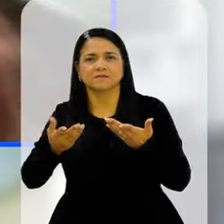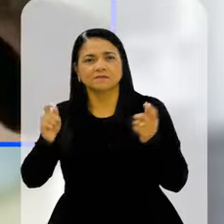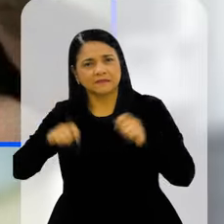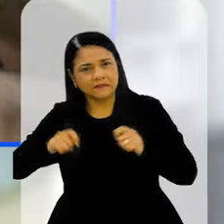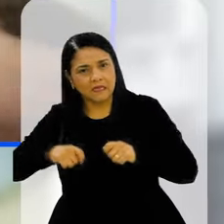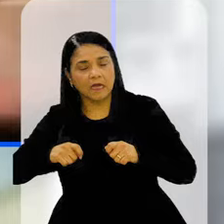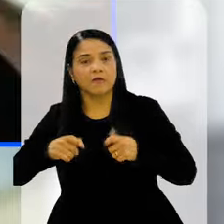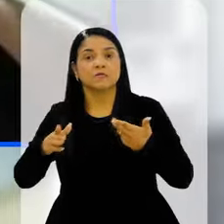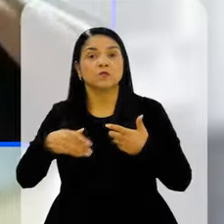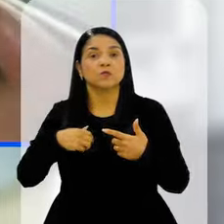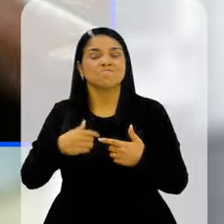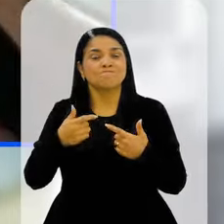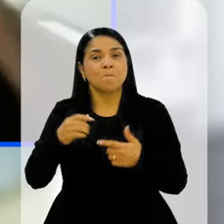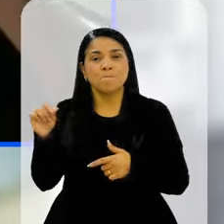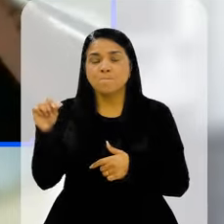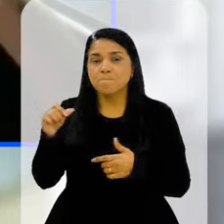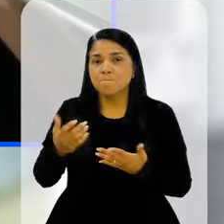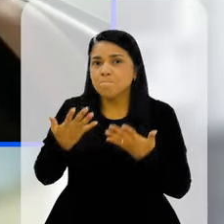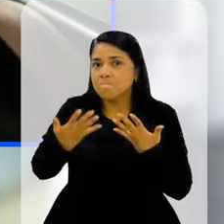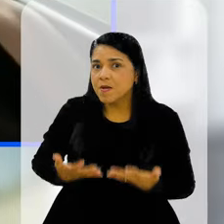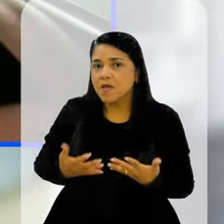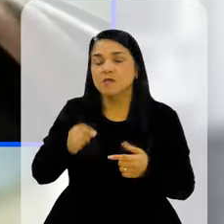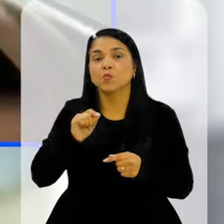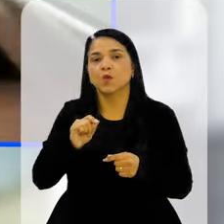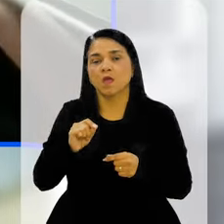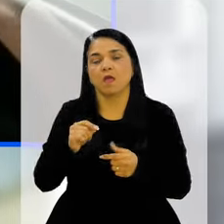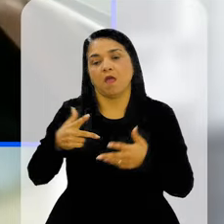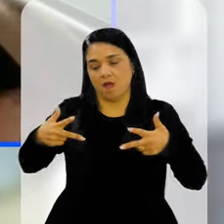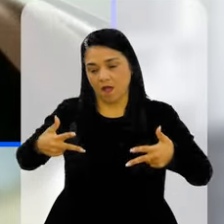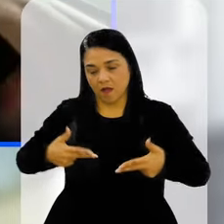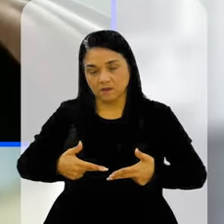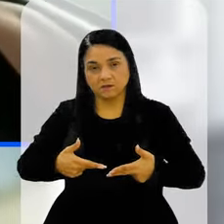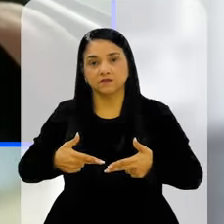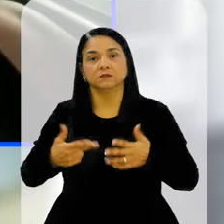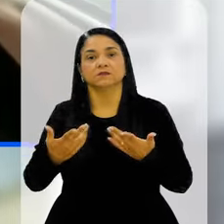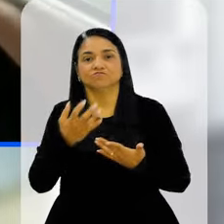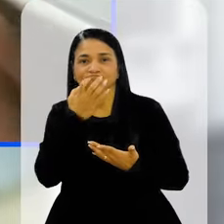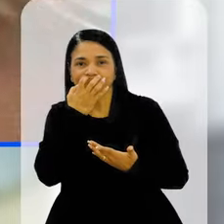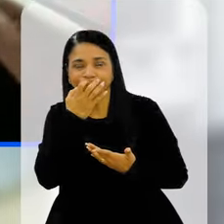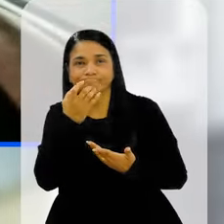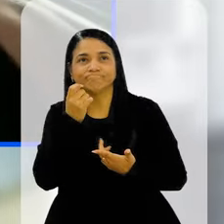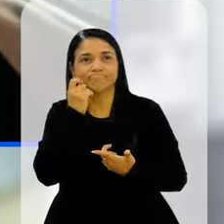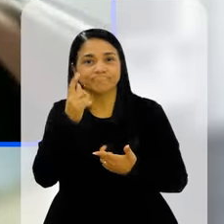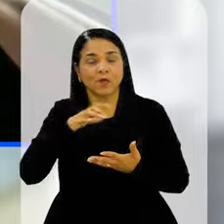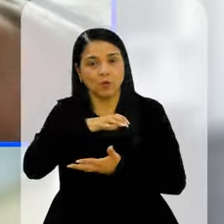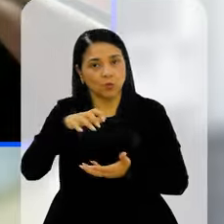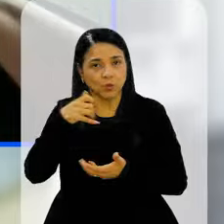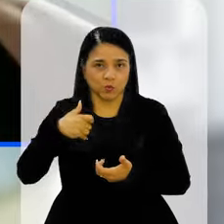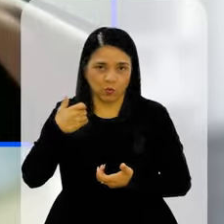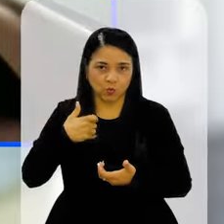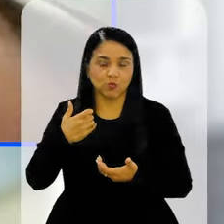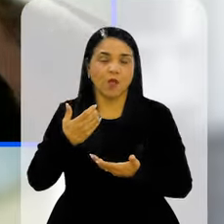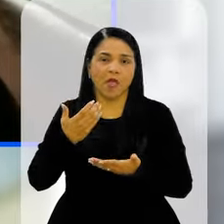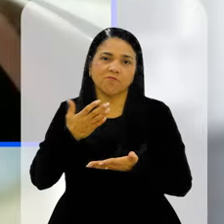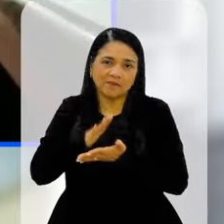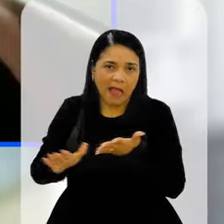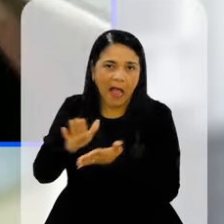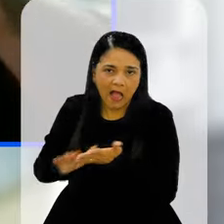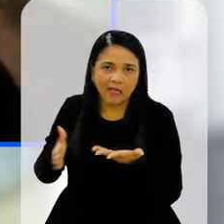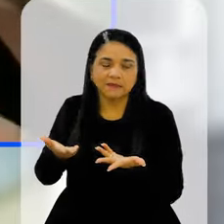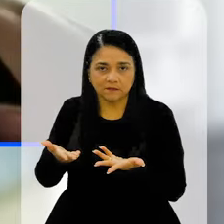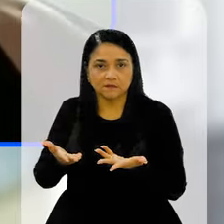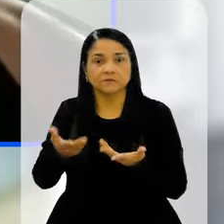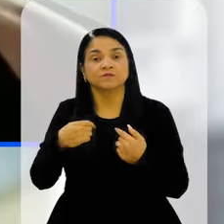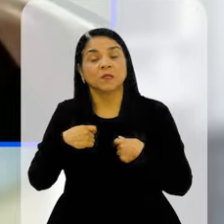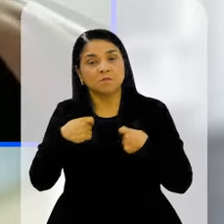tem umas mais tranquilas ali, meio termo de valores. Mas eu acho que o que pesa é justamente a castração e os remédios, como você falou, fica idoso, cara, a gente tem um cachorro idoso